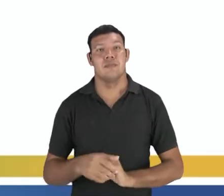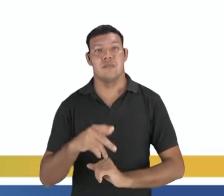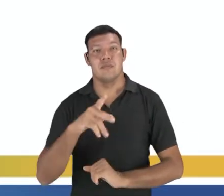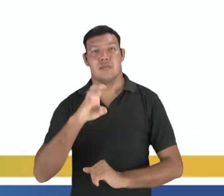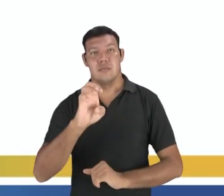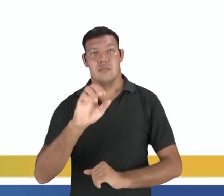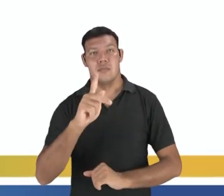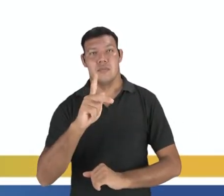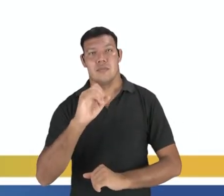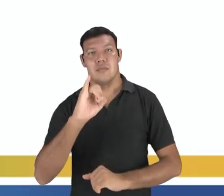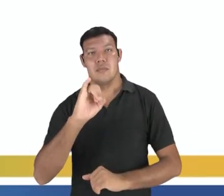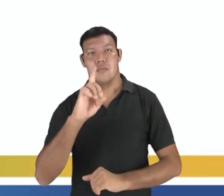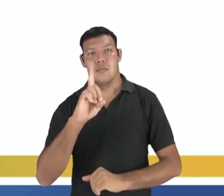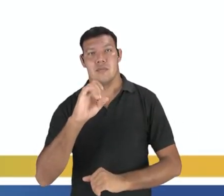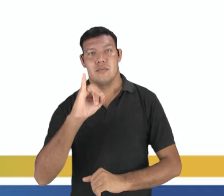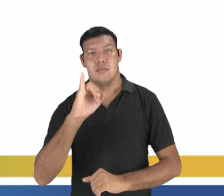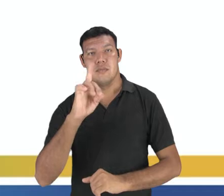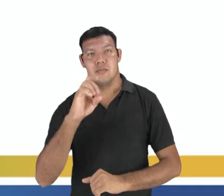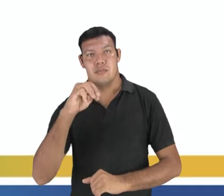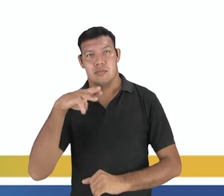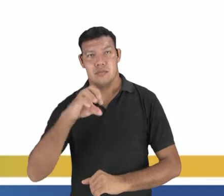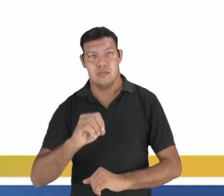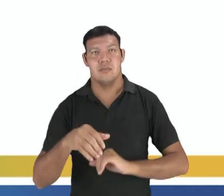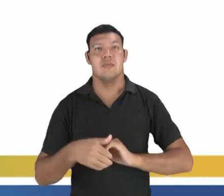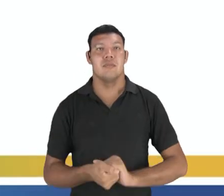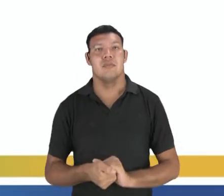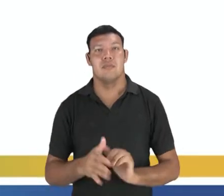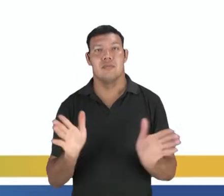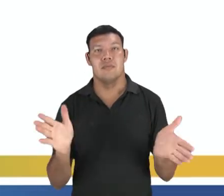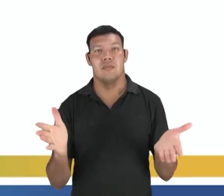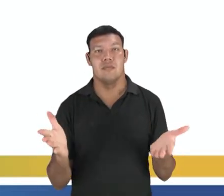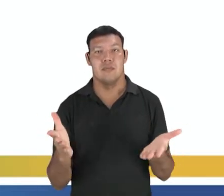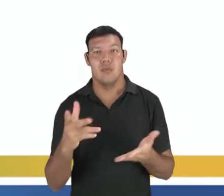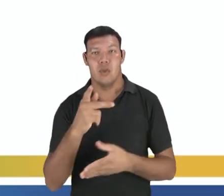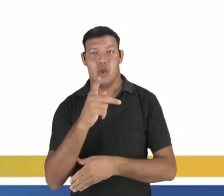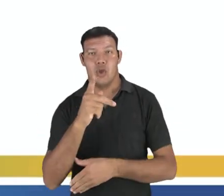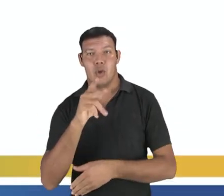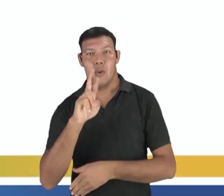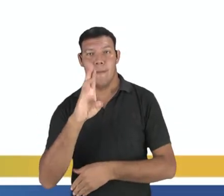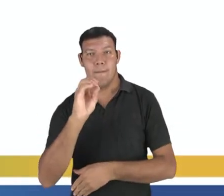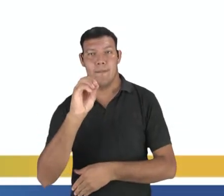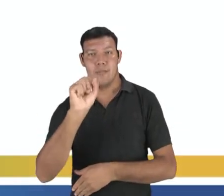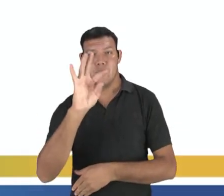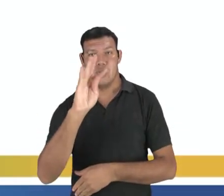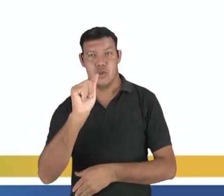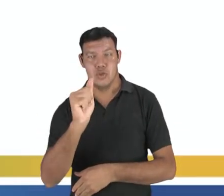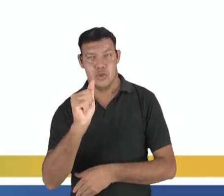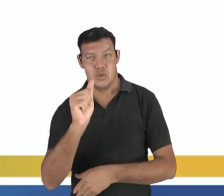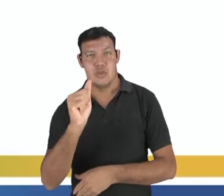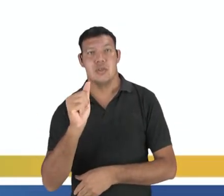deferentes, glândula seminal, glândula bulboretal, próstata